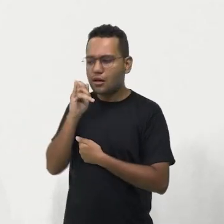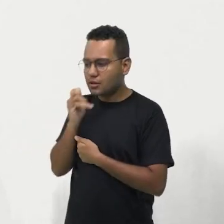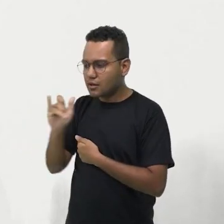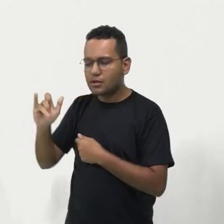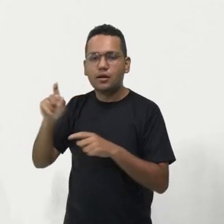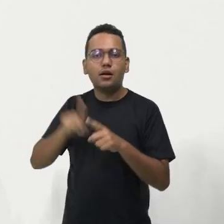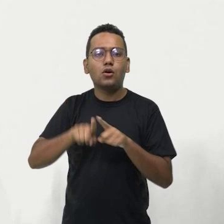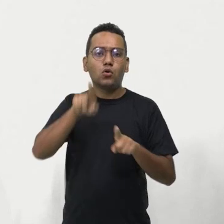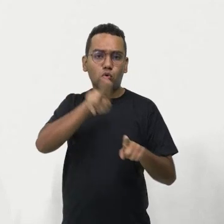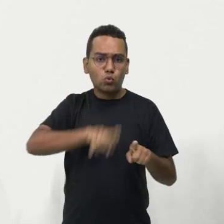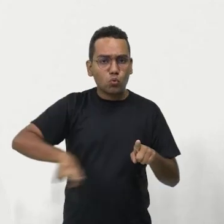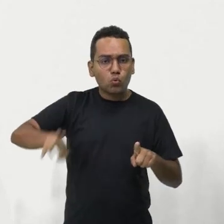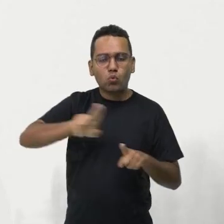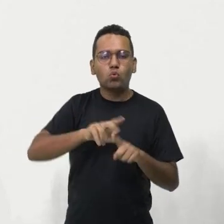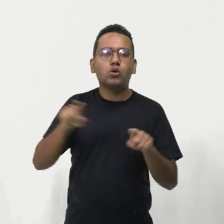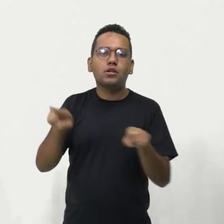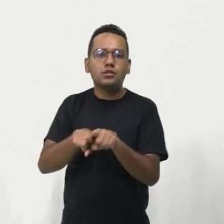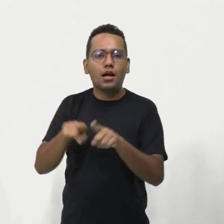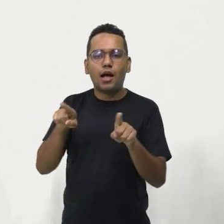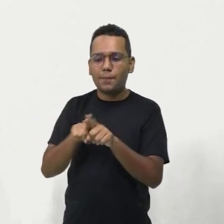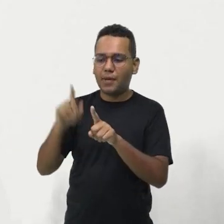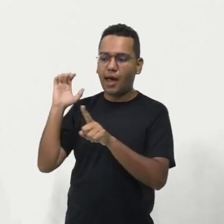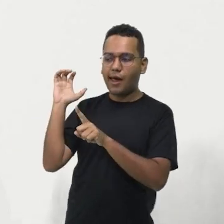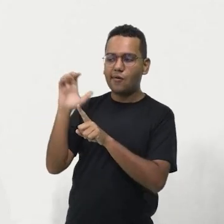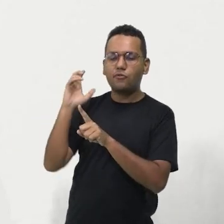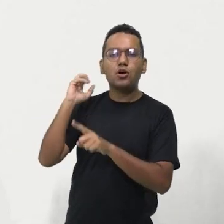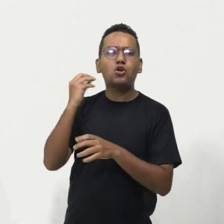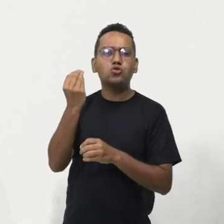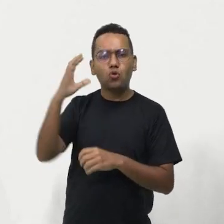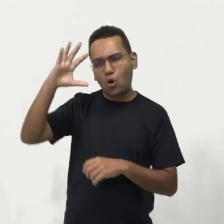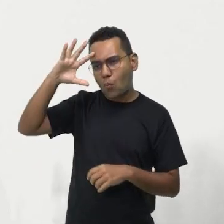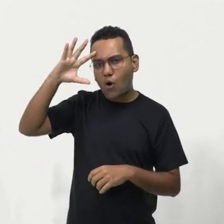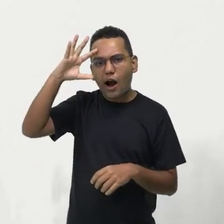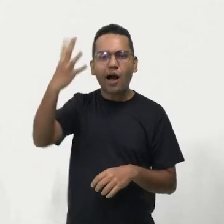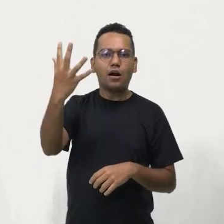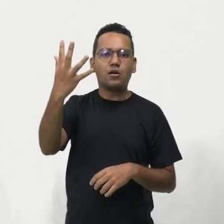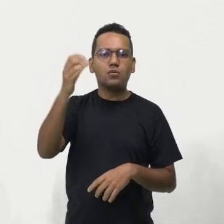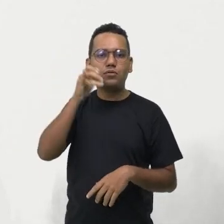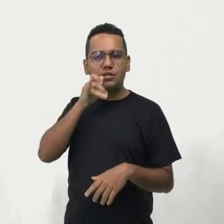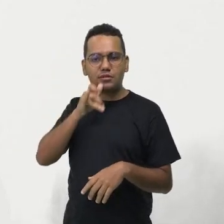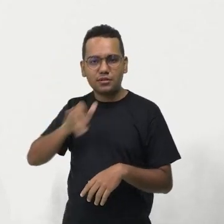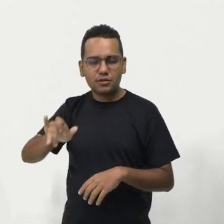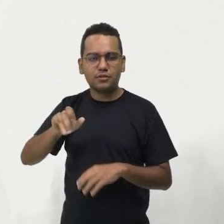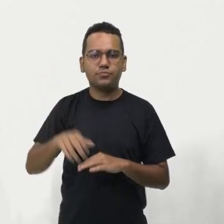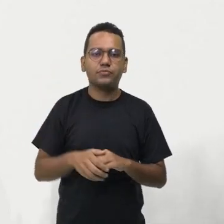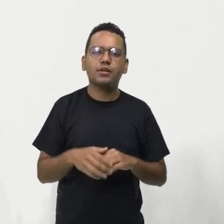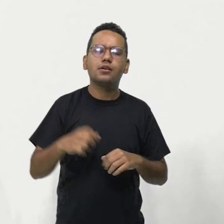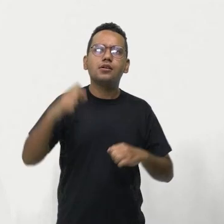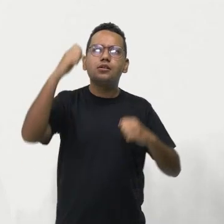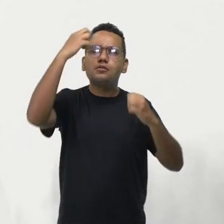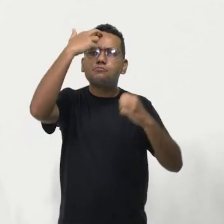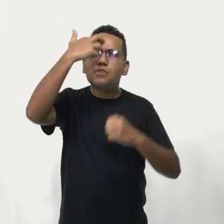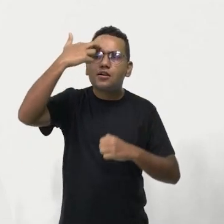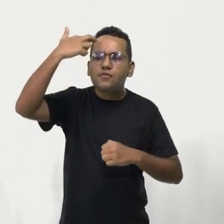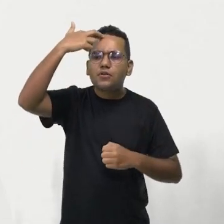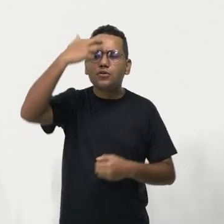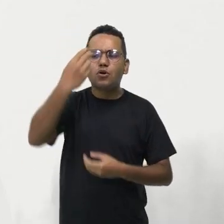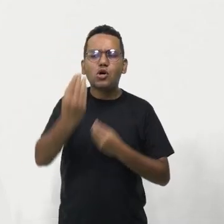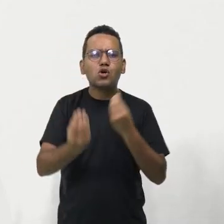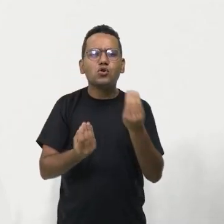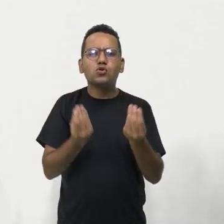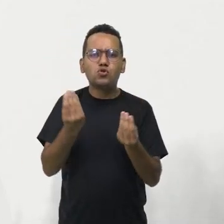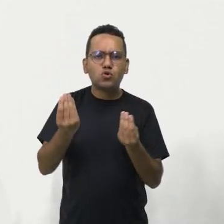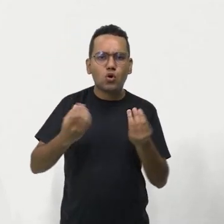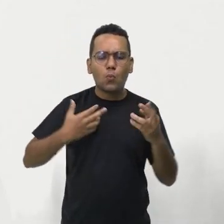do uso dessa eletricidade pelos seres humanos e animais, certo? Também fazendo uma reflexão com